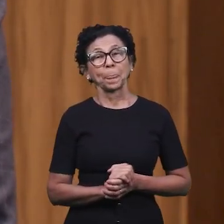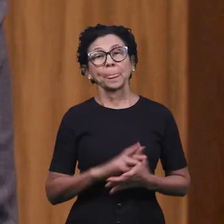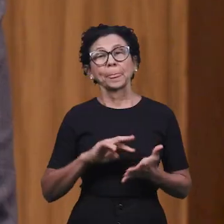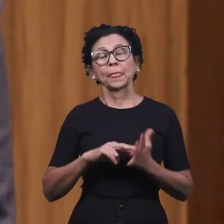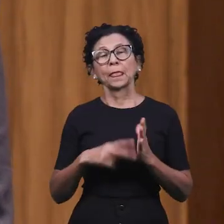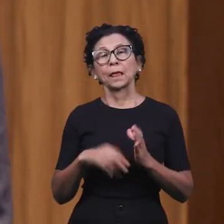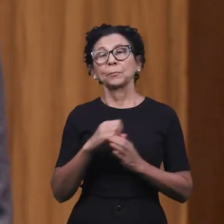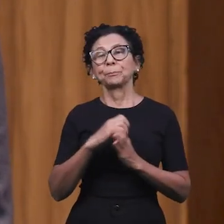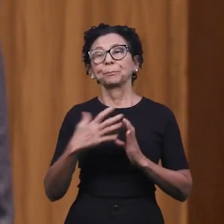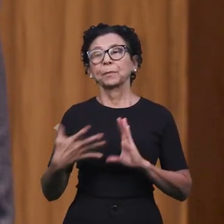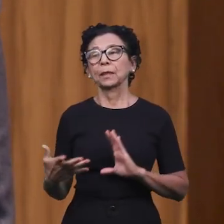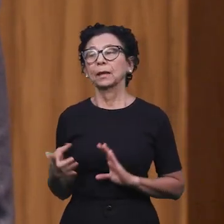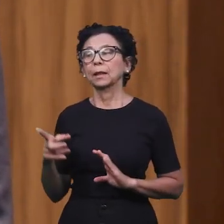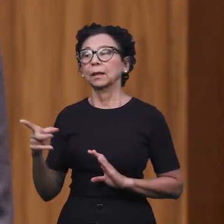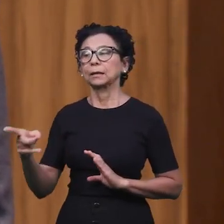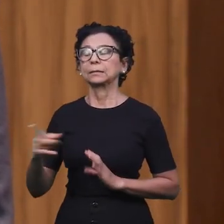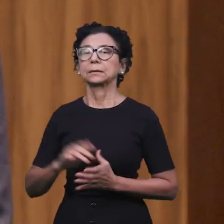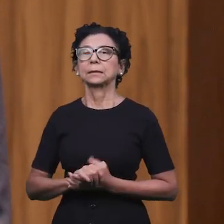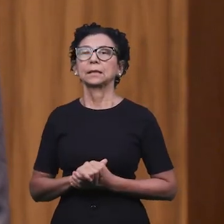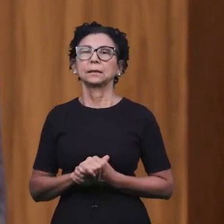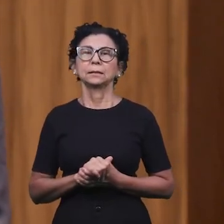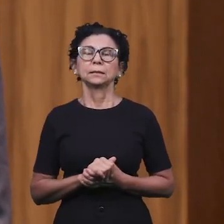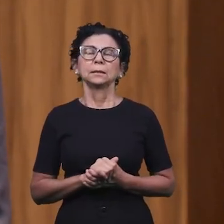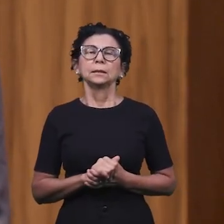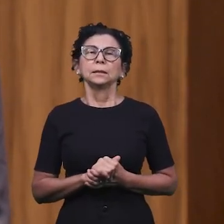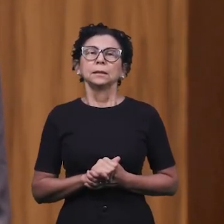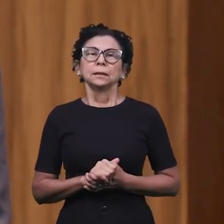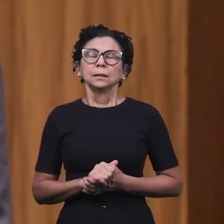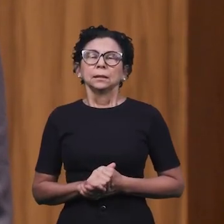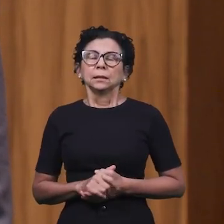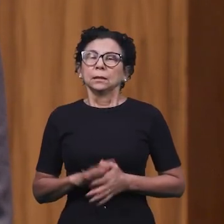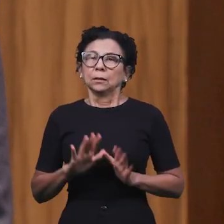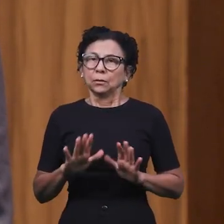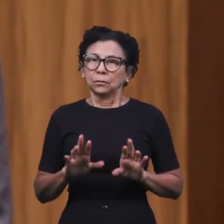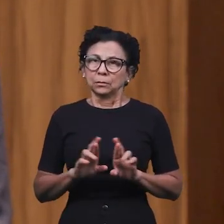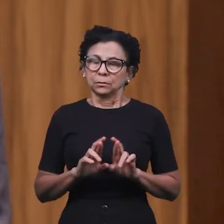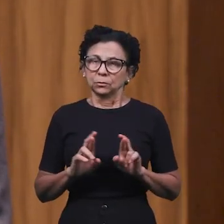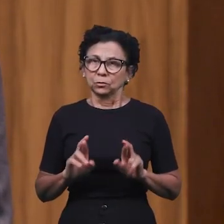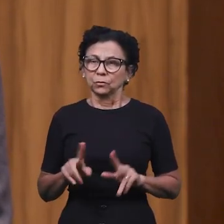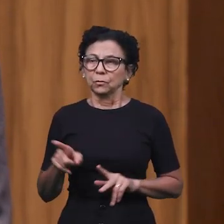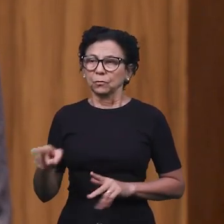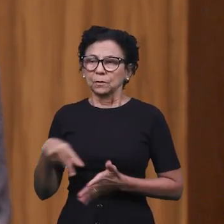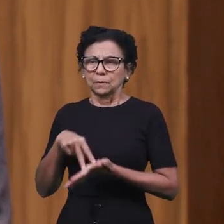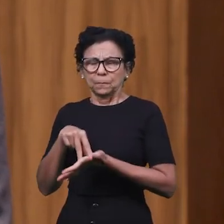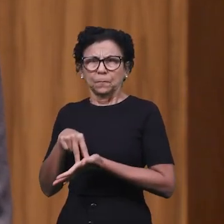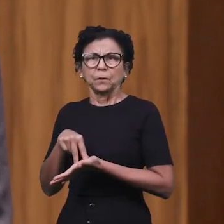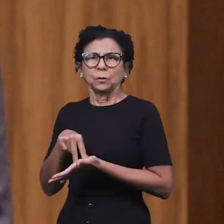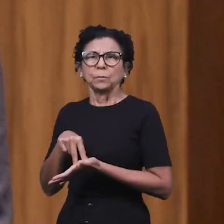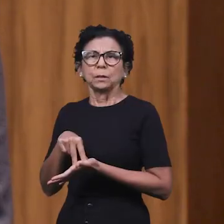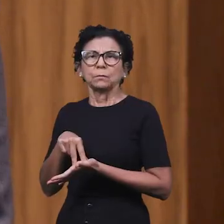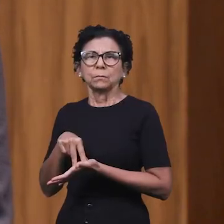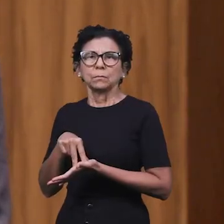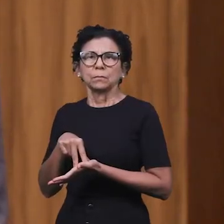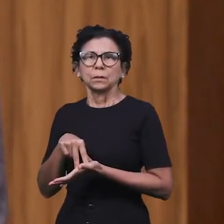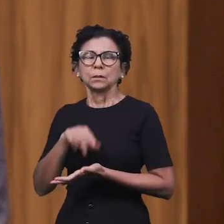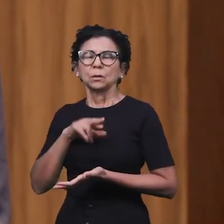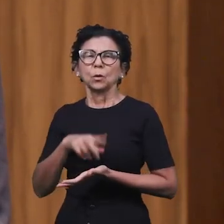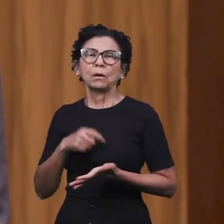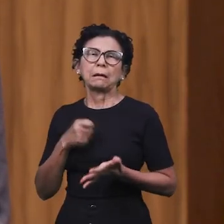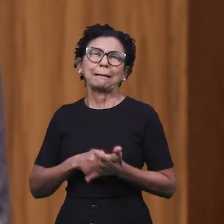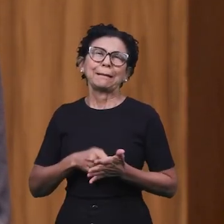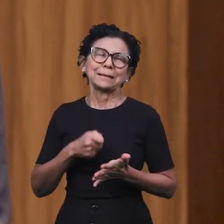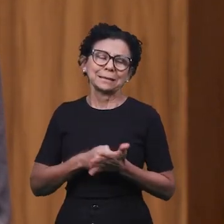E veja, ser persistente não é ser insistente. Muitas pessoas confundem isso e acham